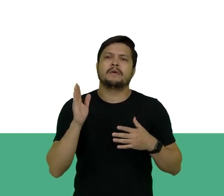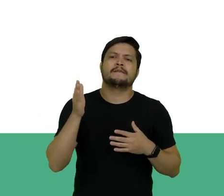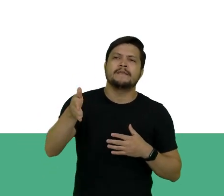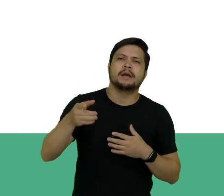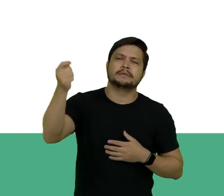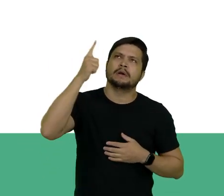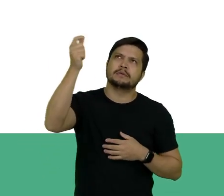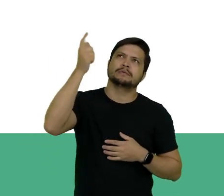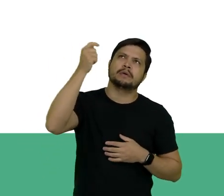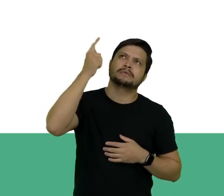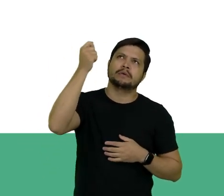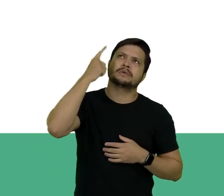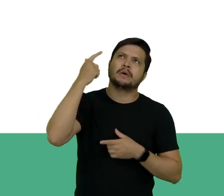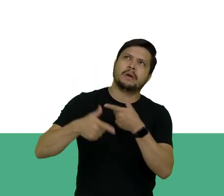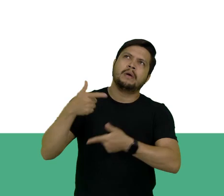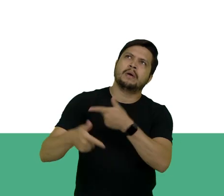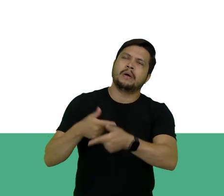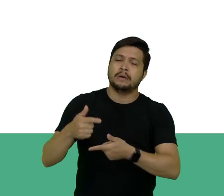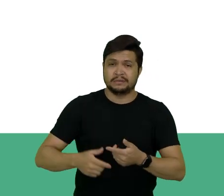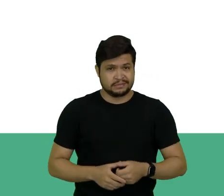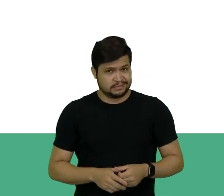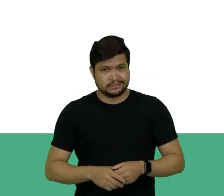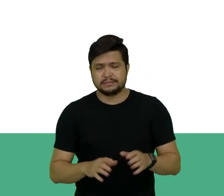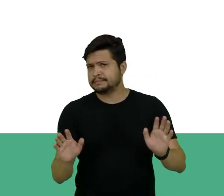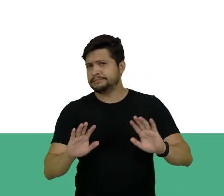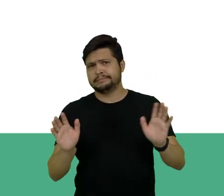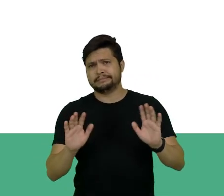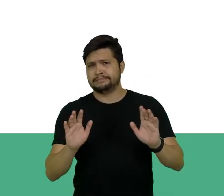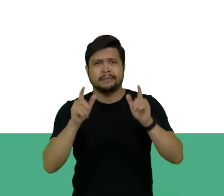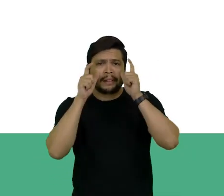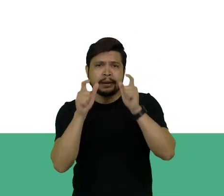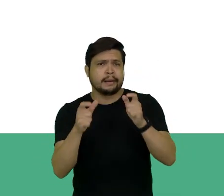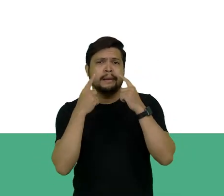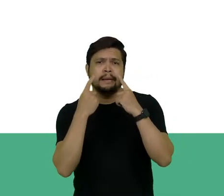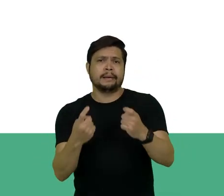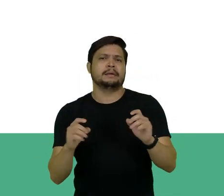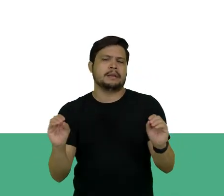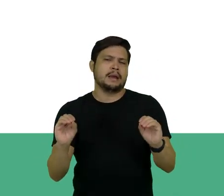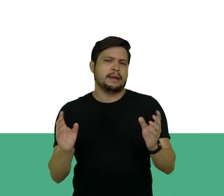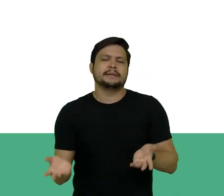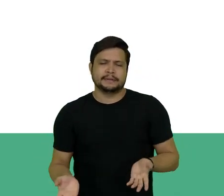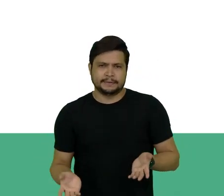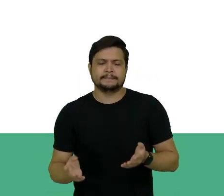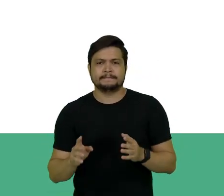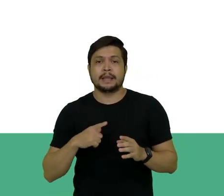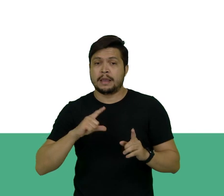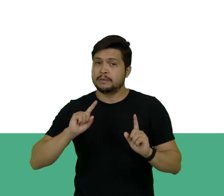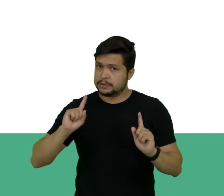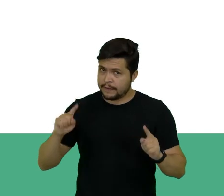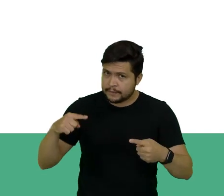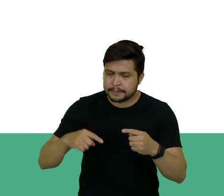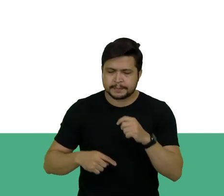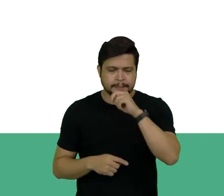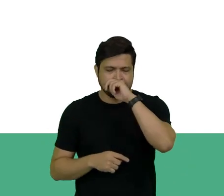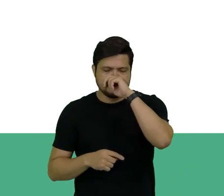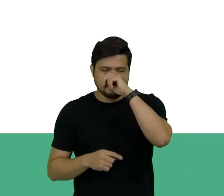só da gente estar no sol quente o tempo todo. Isso não atrai ninguém mais. Então, a gente tem esse desafio. E a